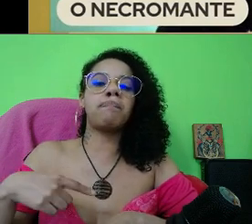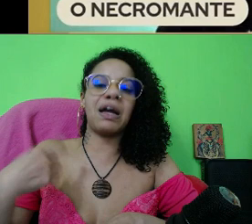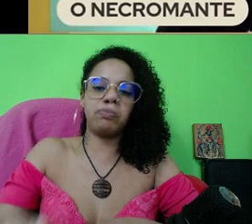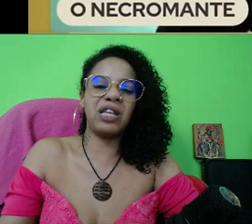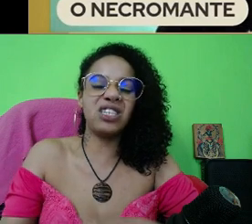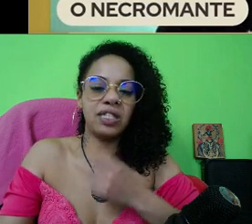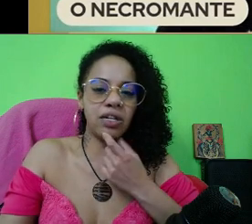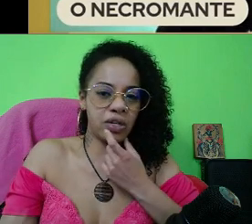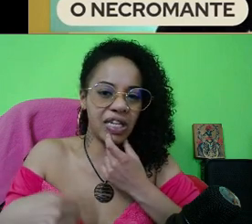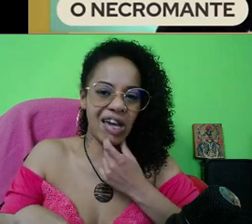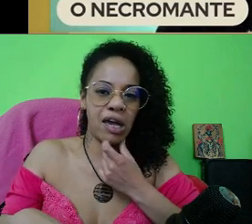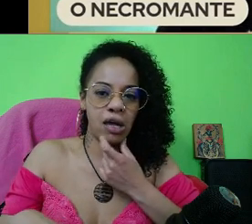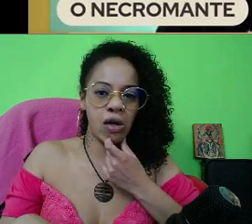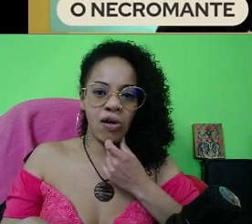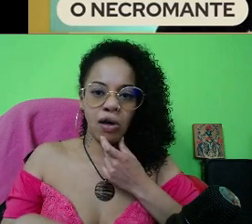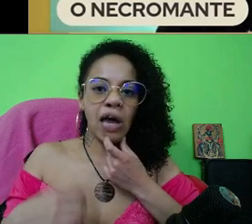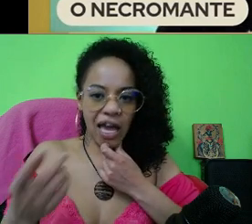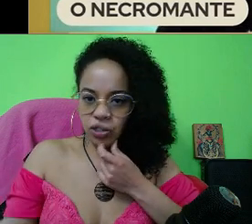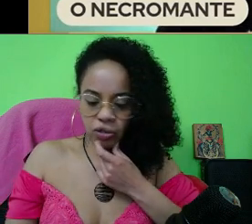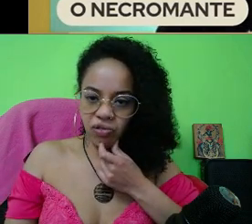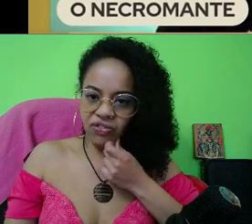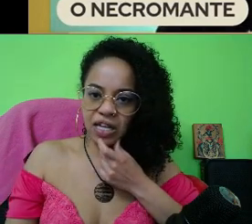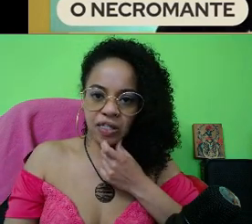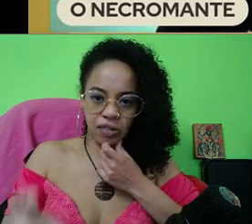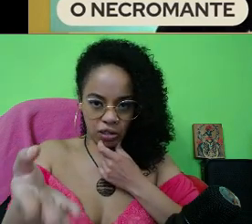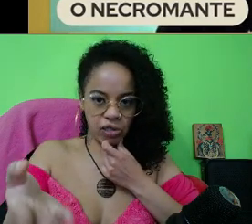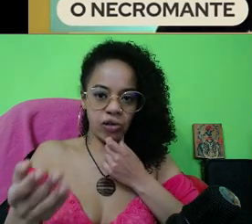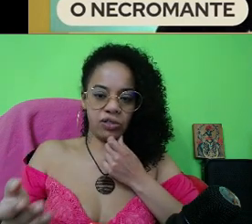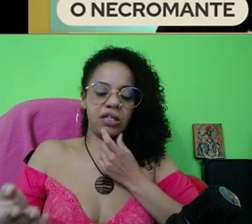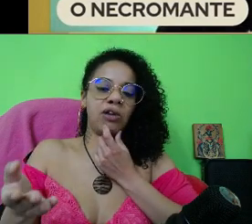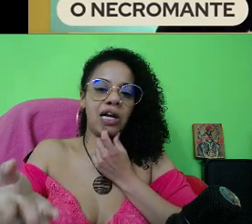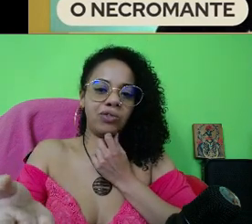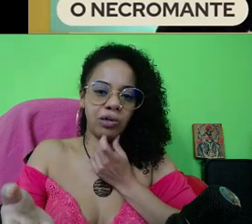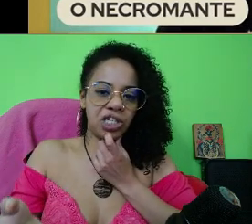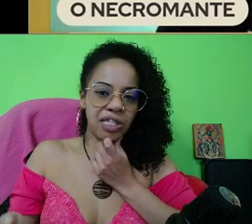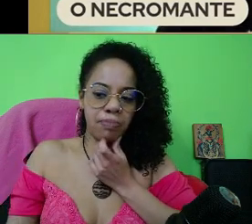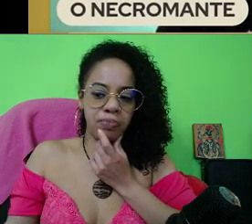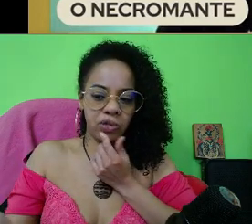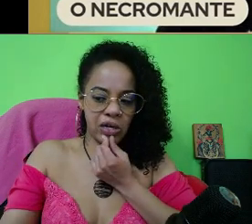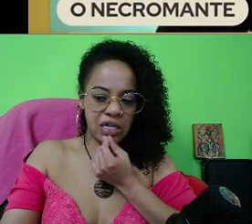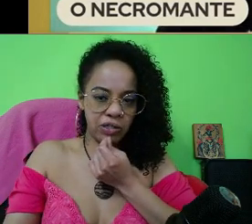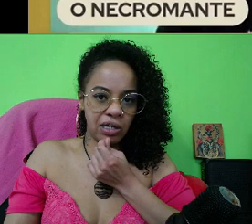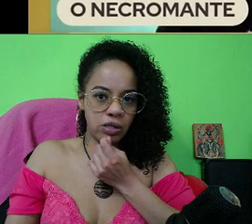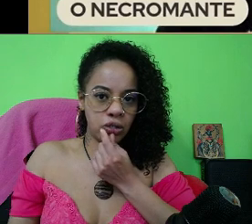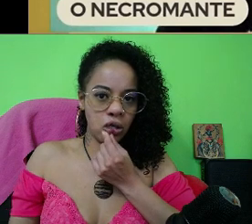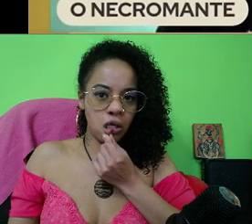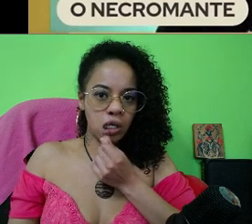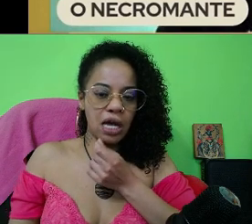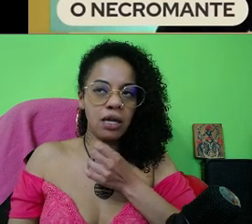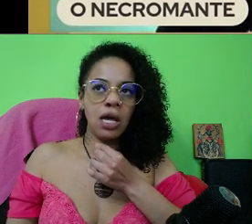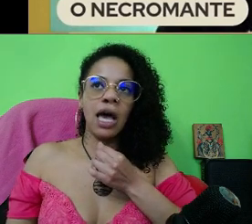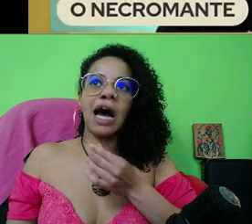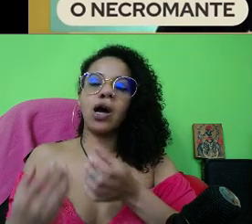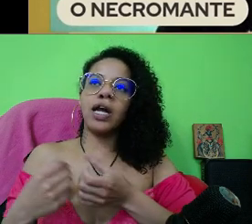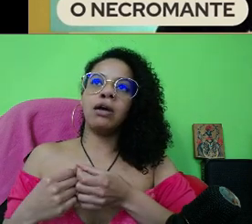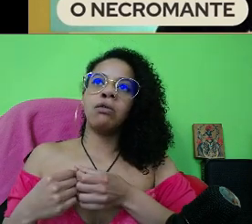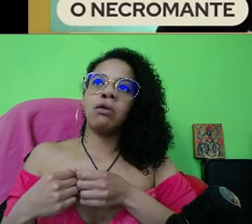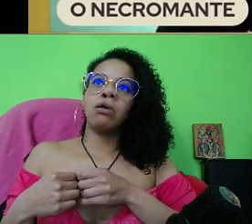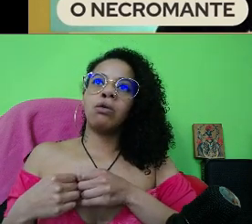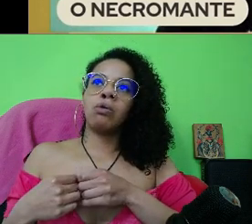ele finge que não sabe para poder dizer o que que é é isso que tu fez só se você olhar o seu WhatsApp Eu tenho aquele negócio né